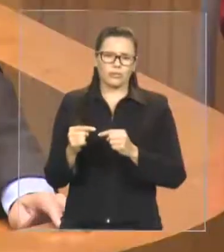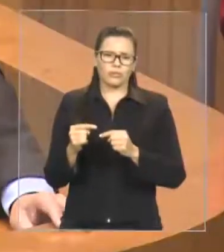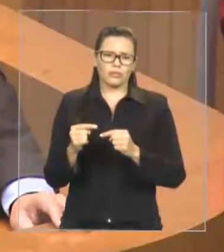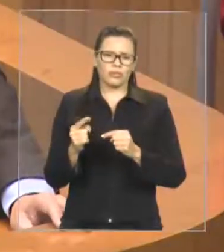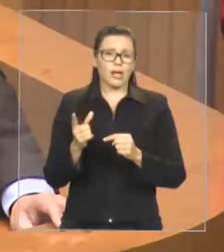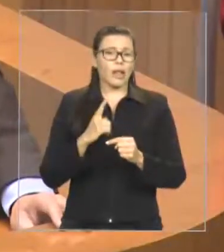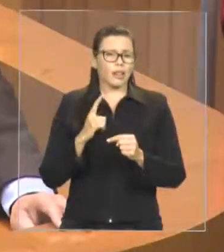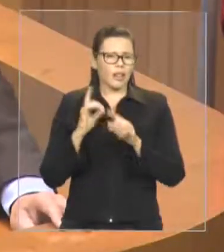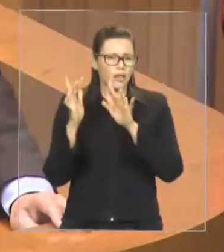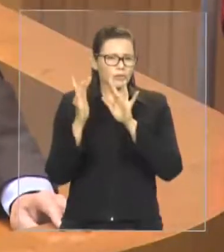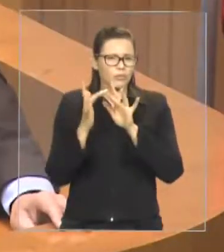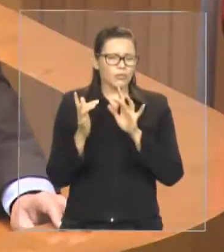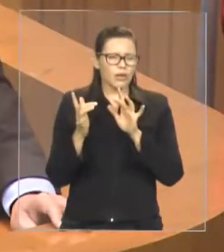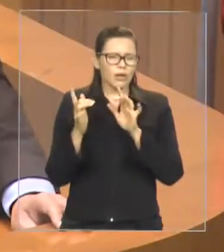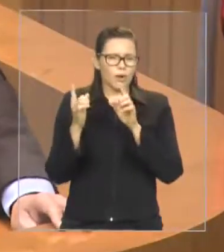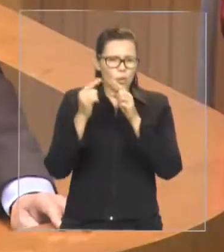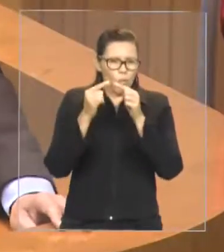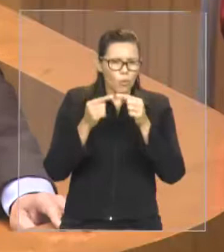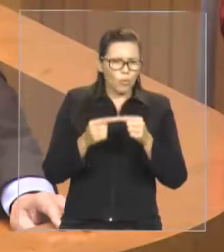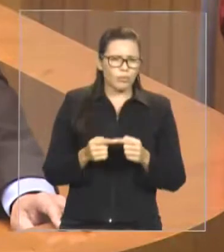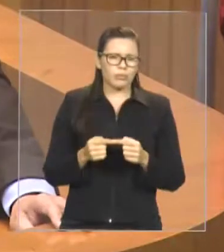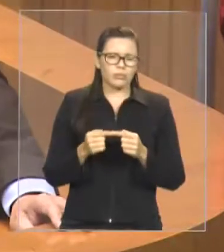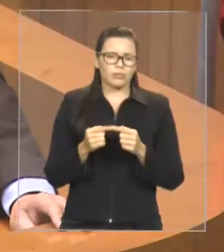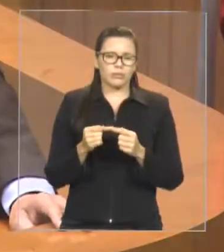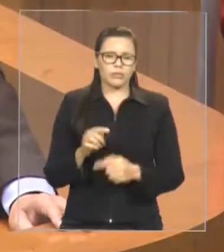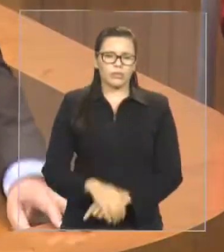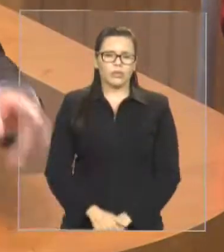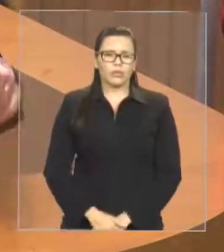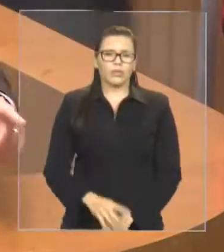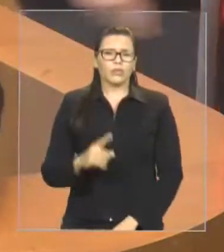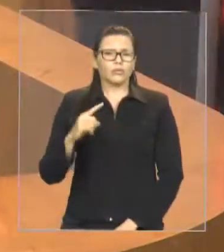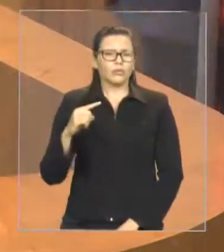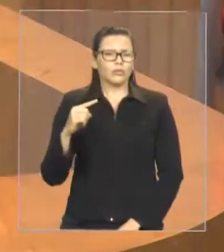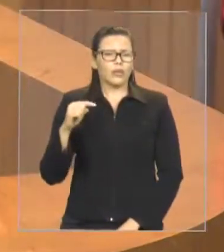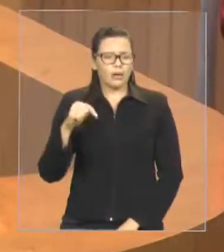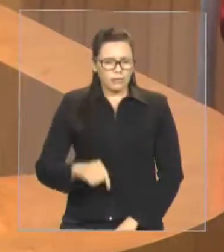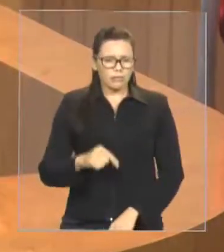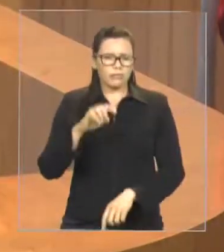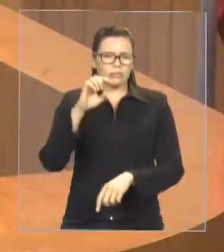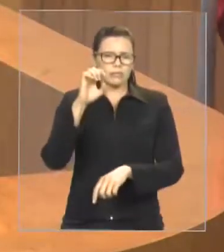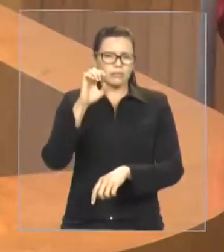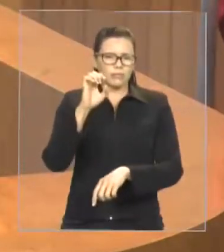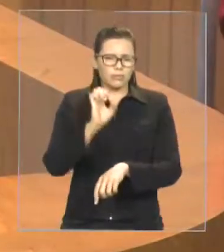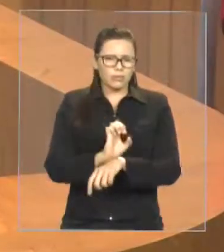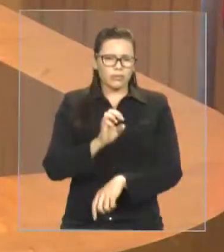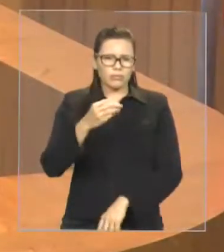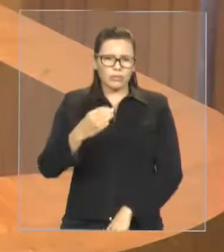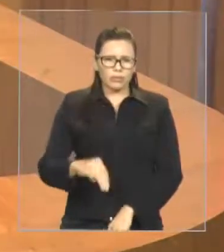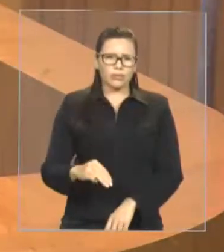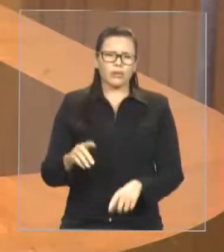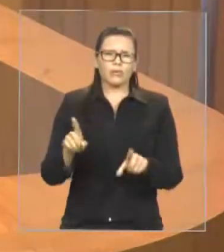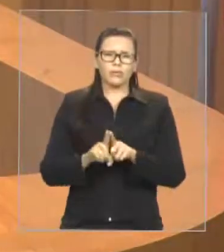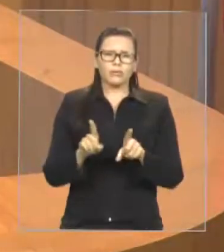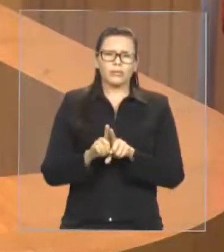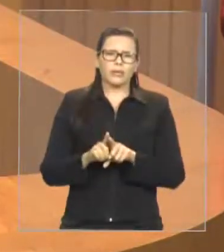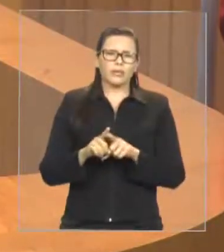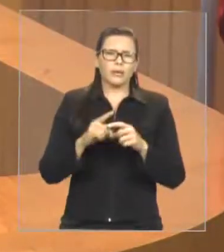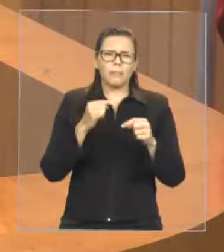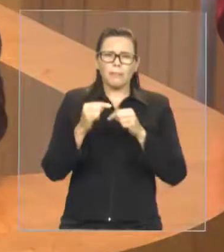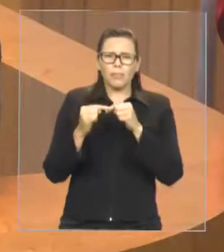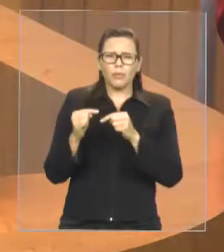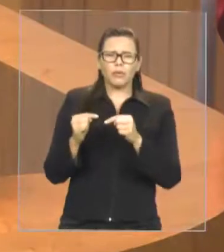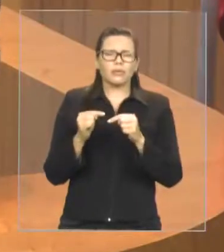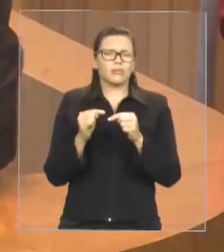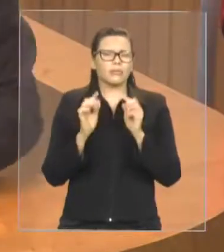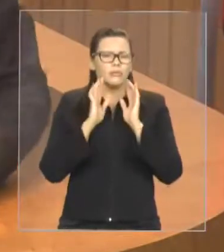do interior do nosso estado do Maranhão e do país, tem que também ser tratado com os vereadores, deputado Bira, porque são